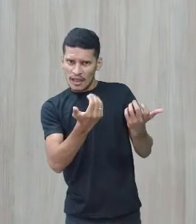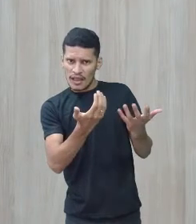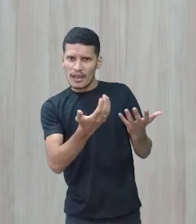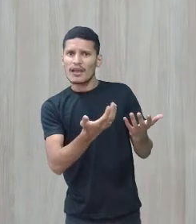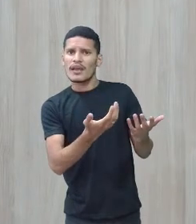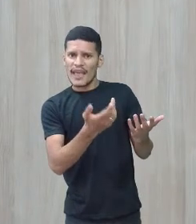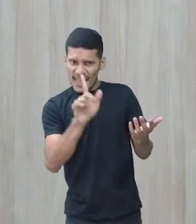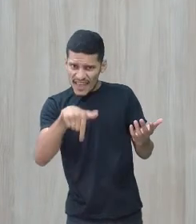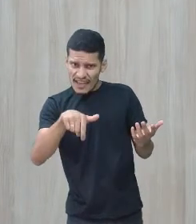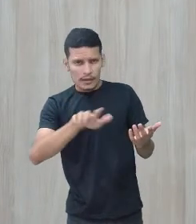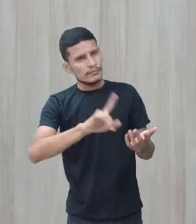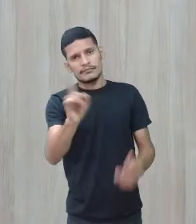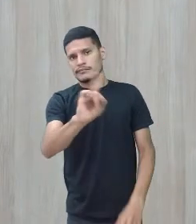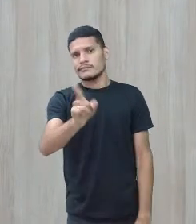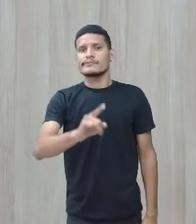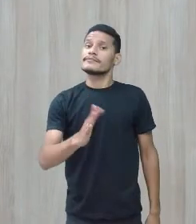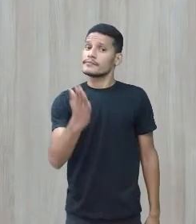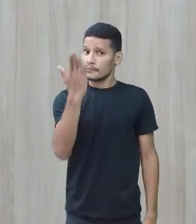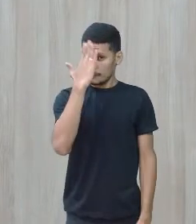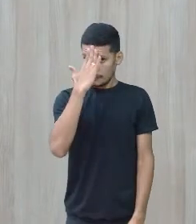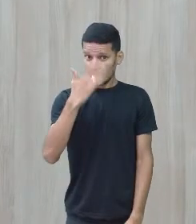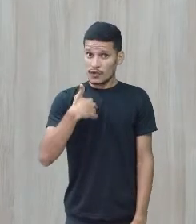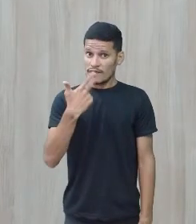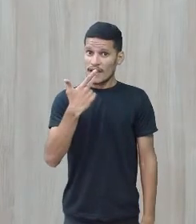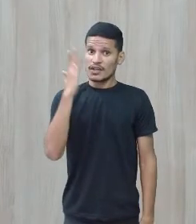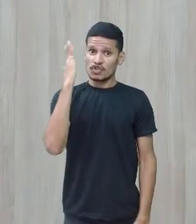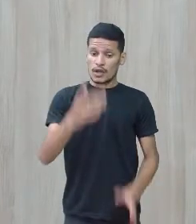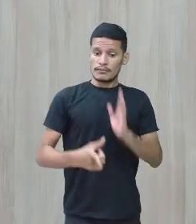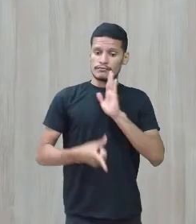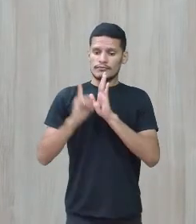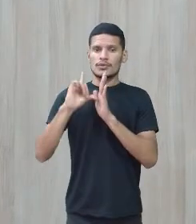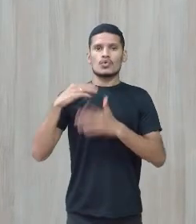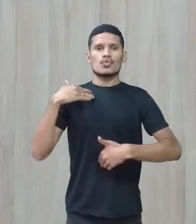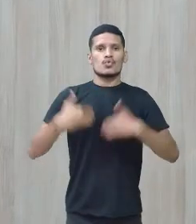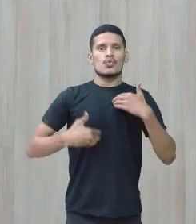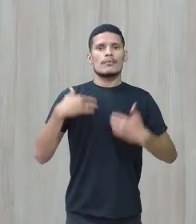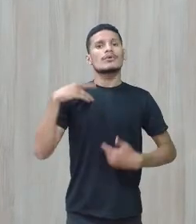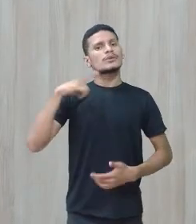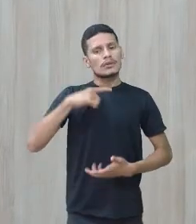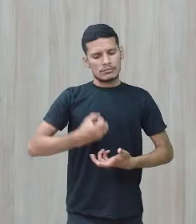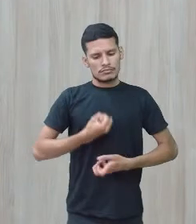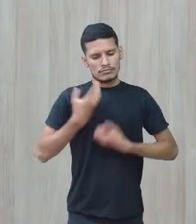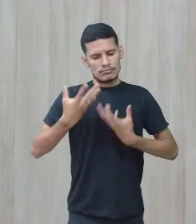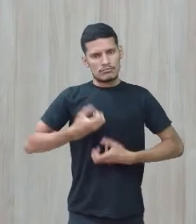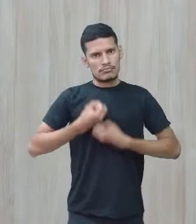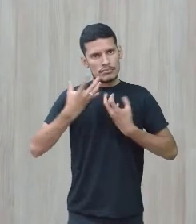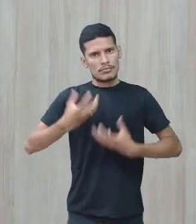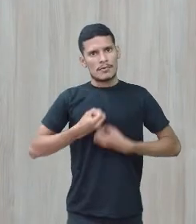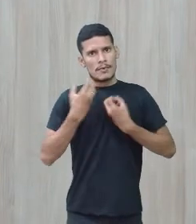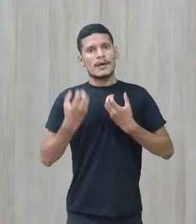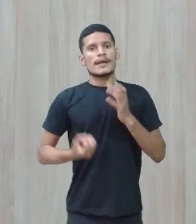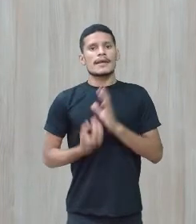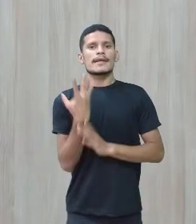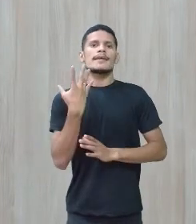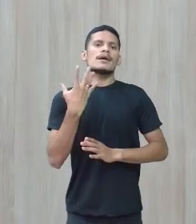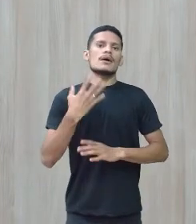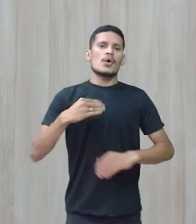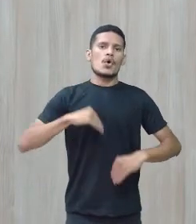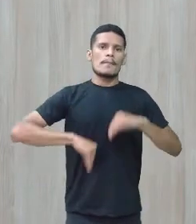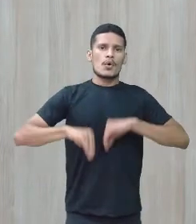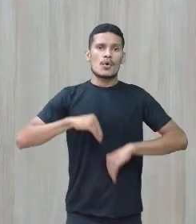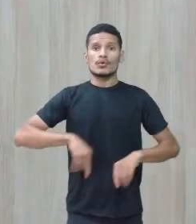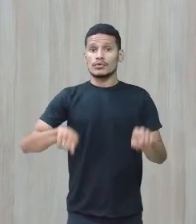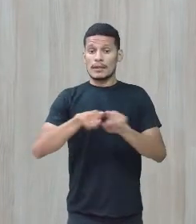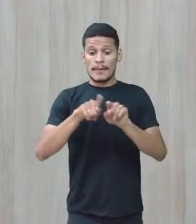assim que funciona. Por quê? Como eu já falei antes, o nosso corpo ele tem as produções dos hormônios, né? A